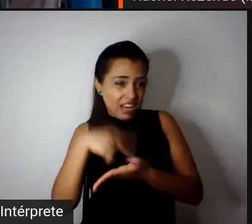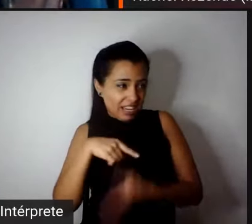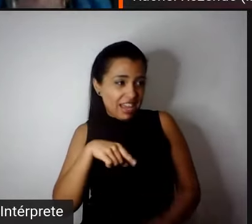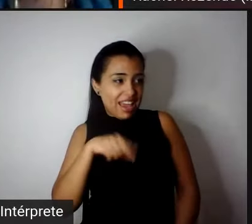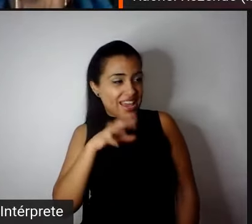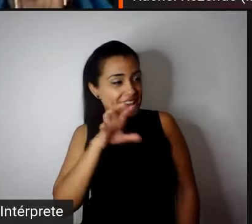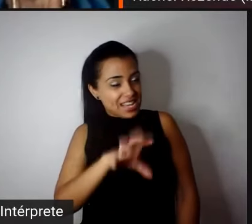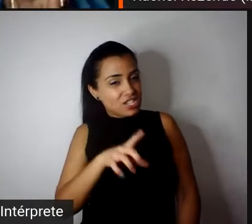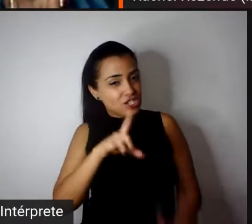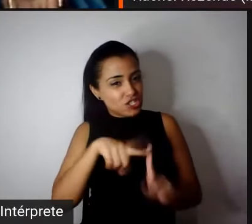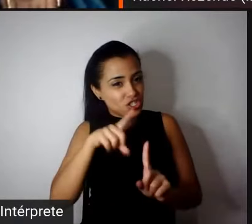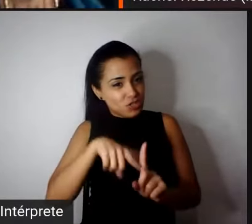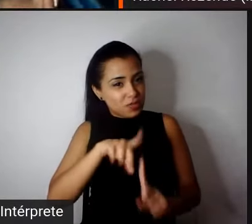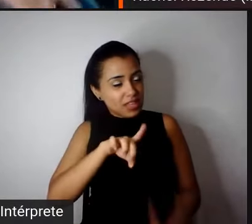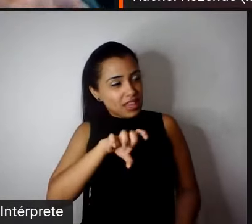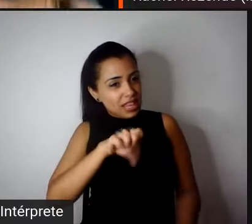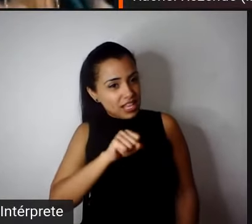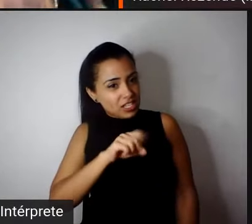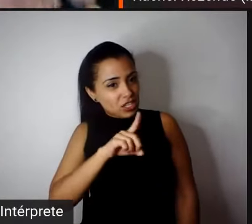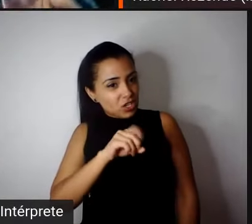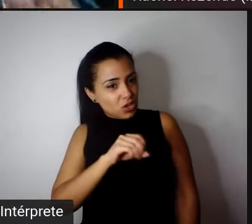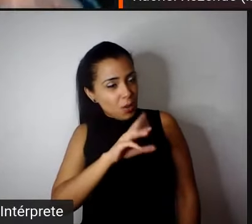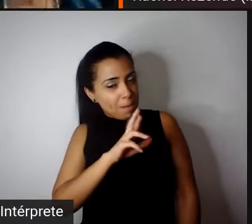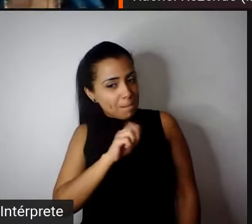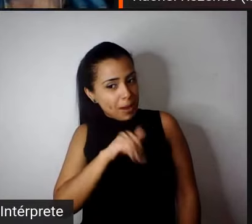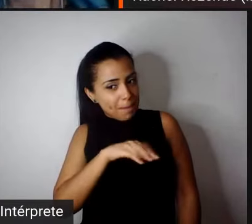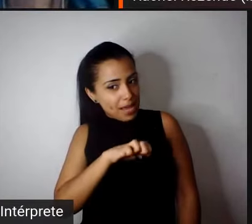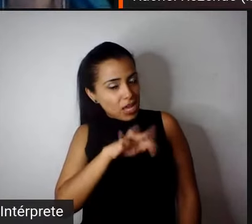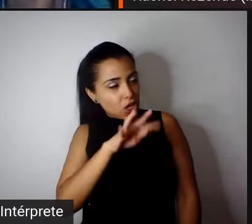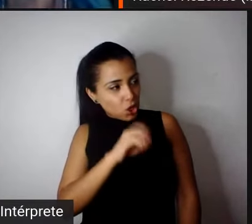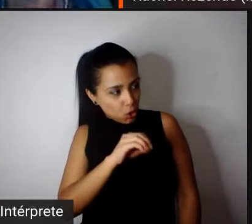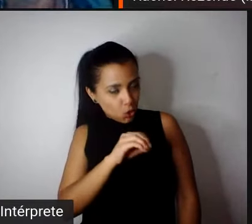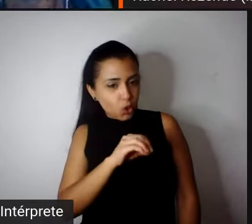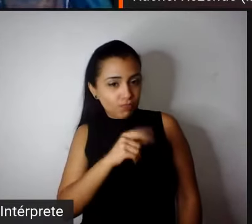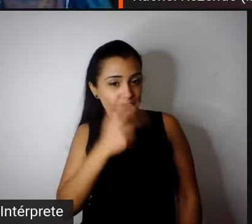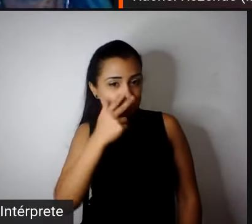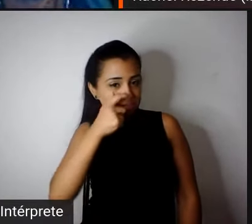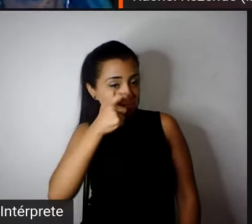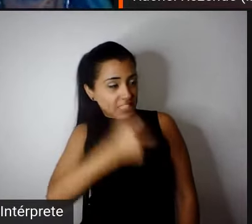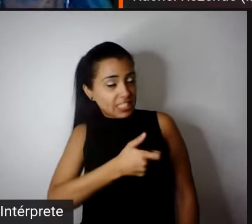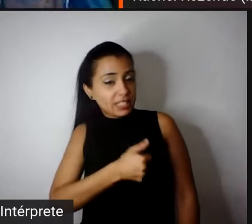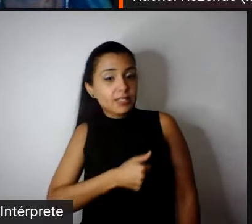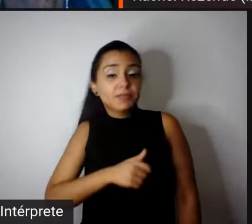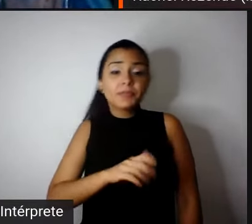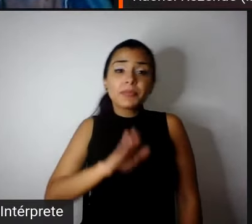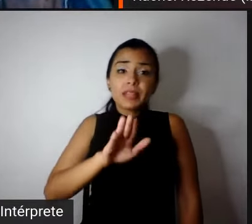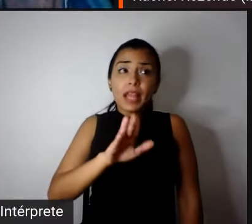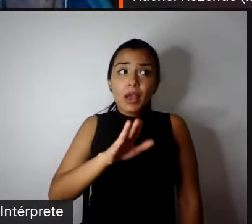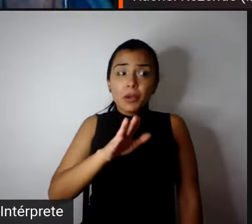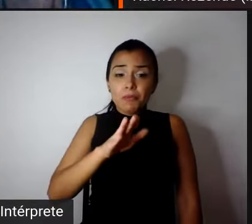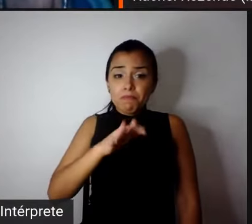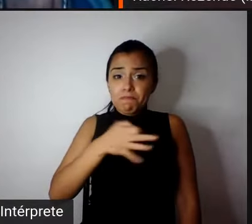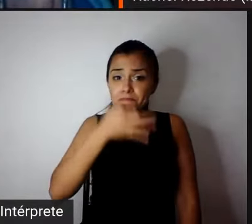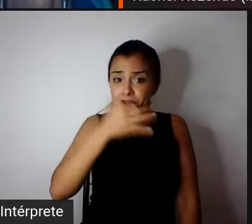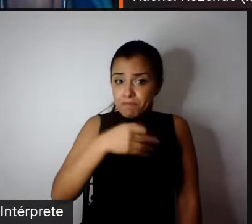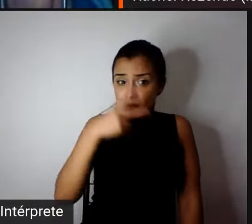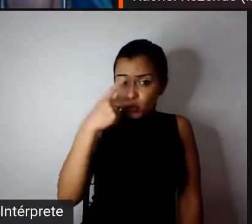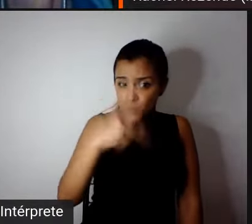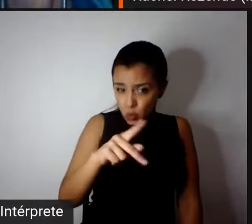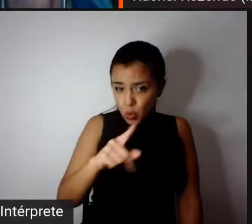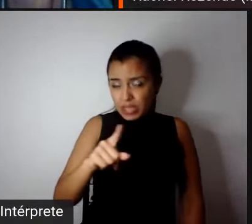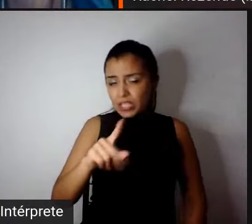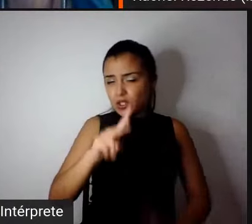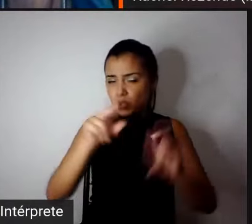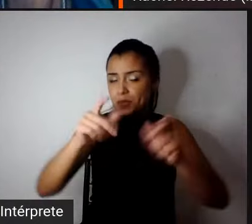muito interessante. Mas, Maurim, esses desdobramentos nos seus projetos de livro, você chamaria